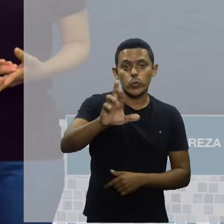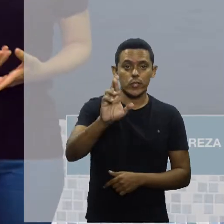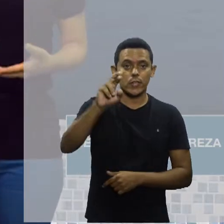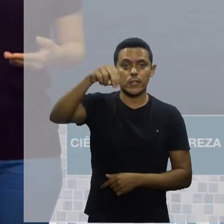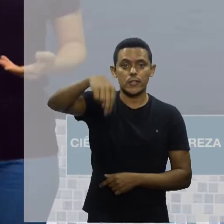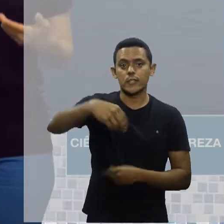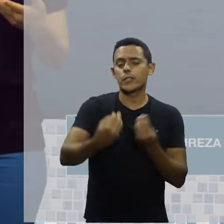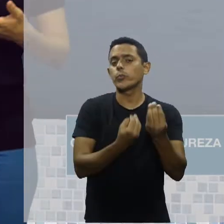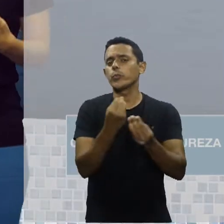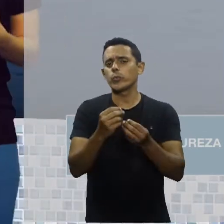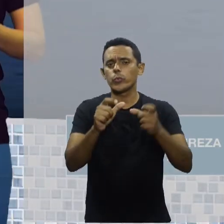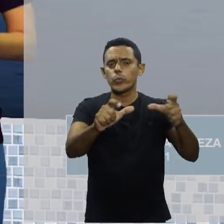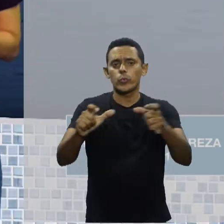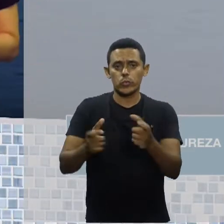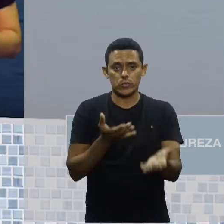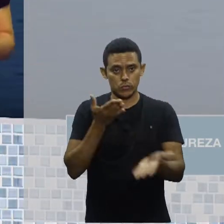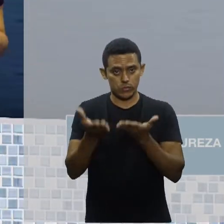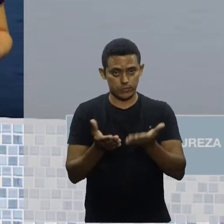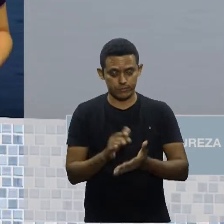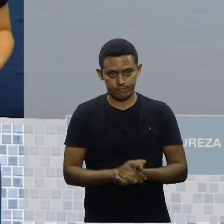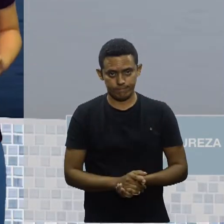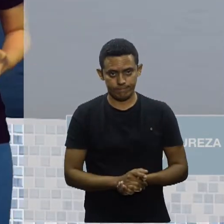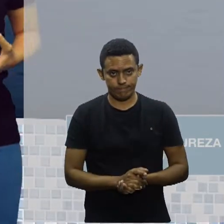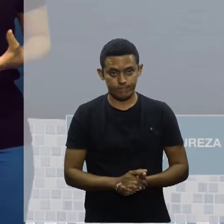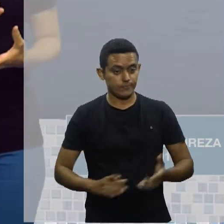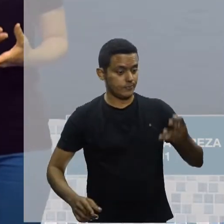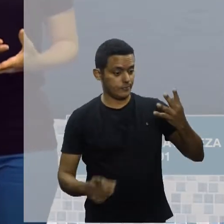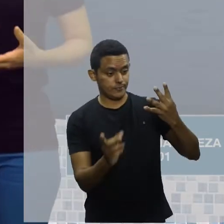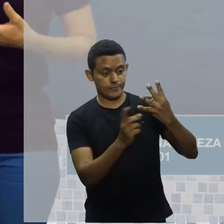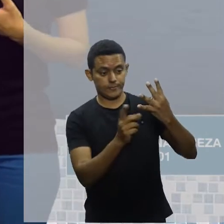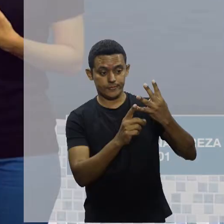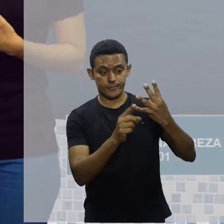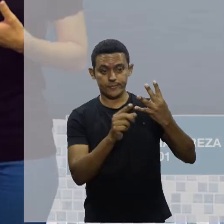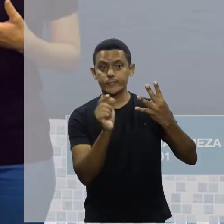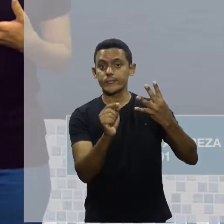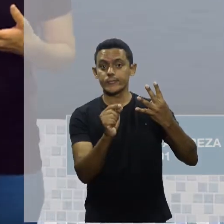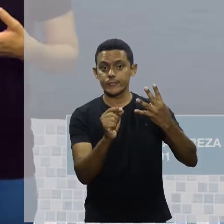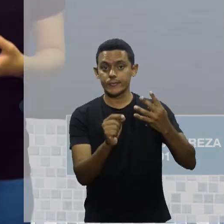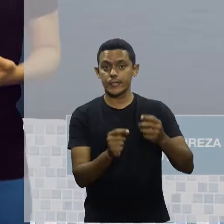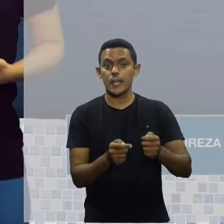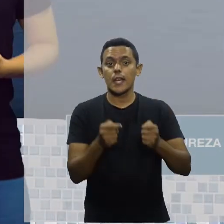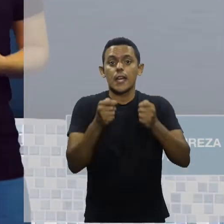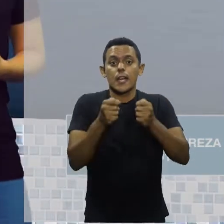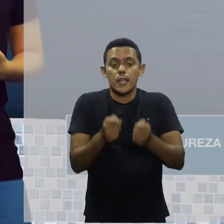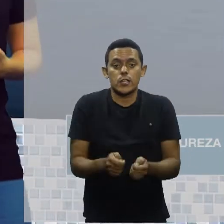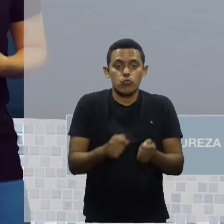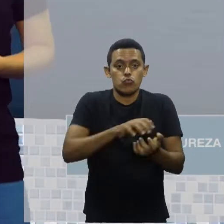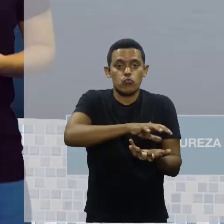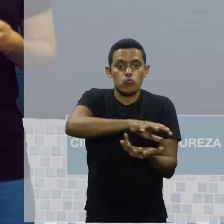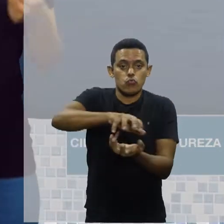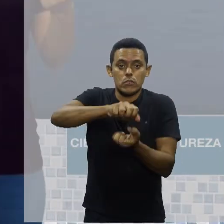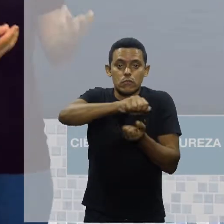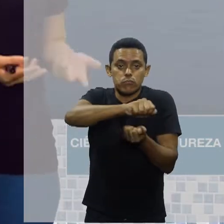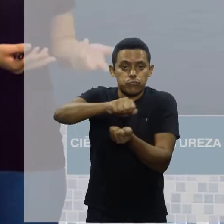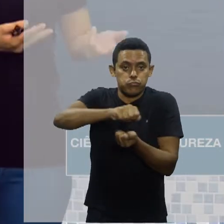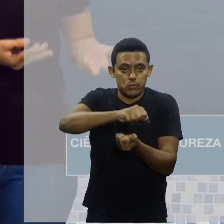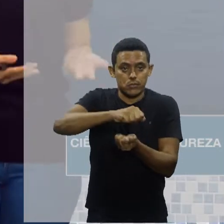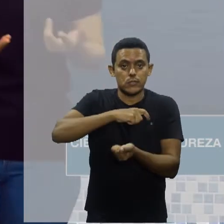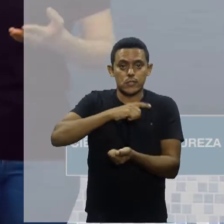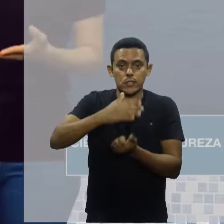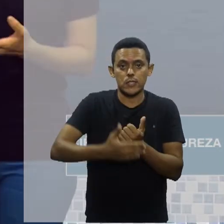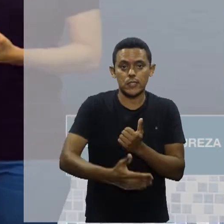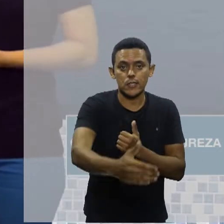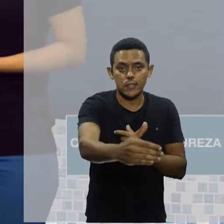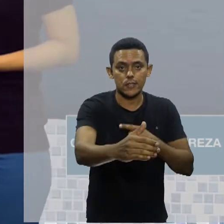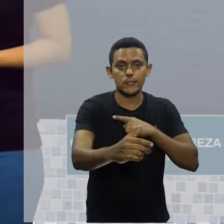4, será a respeito de sustentabilidade. Vocês vão ver um pouquinho a respeito de pegada ecológica, os objetivos do